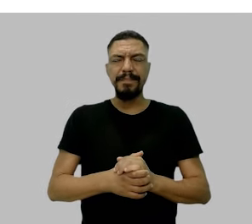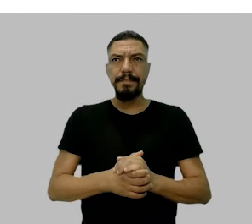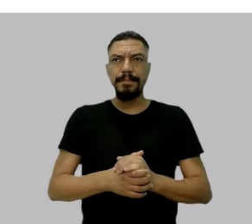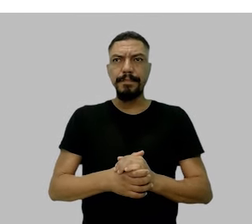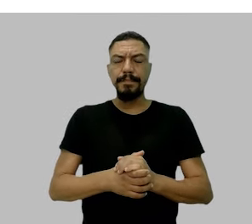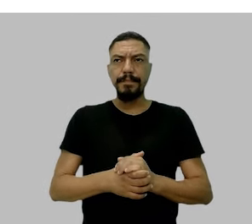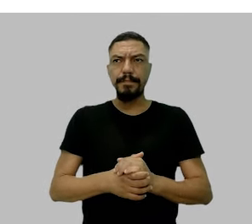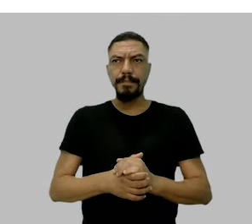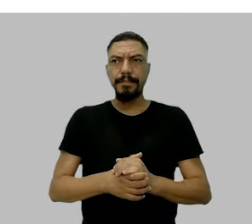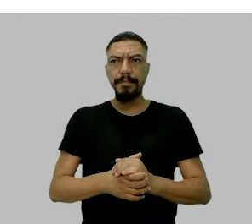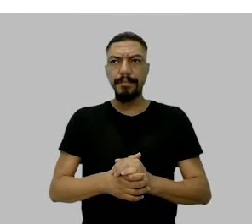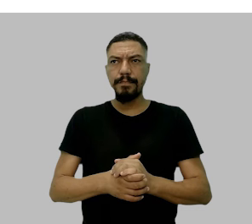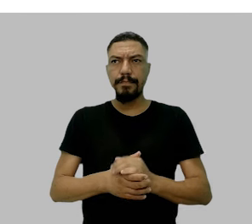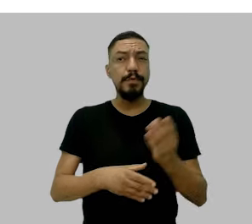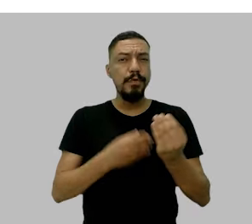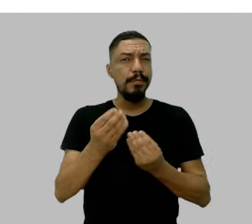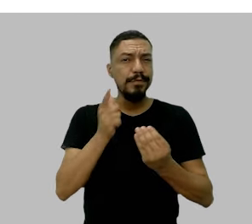Como podemos ajudar?